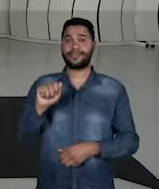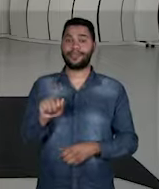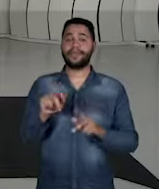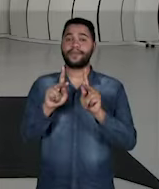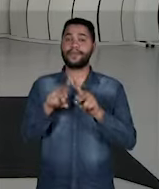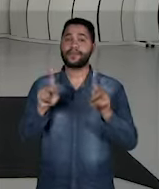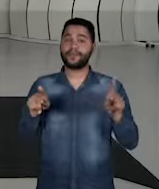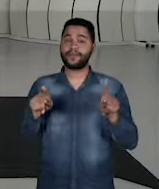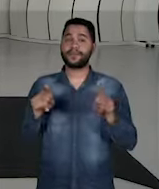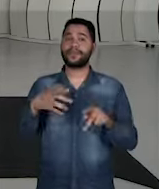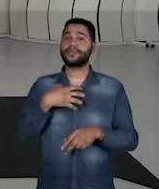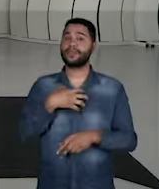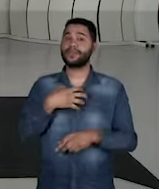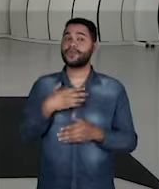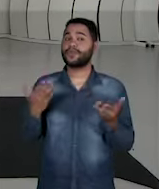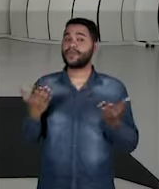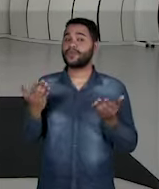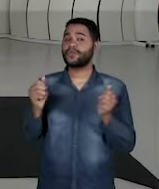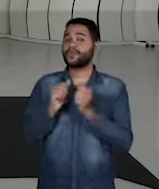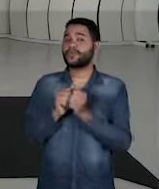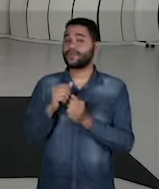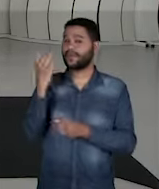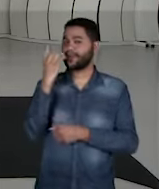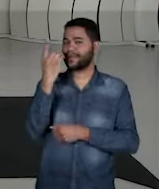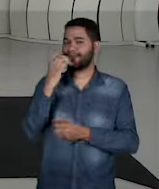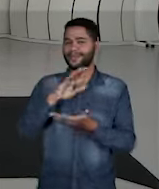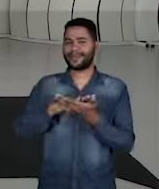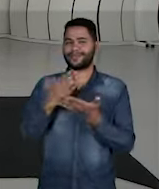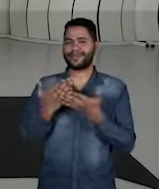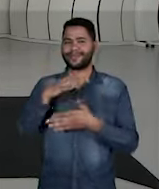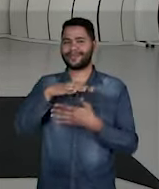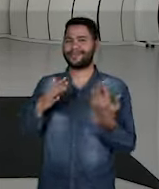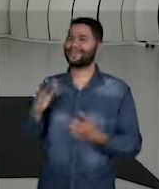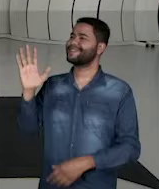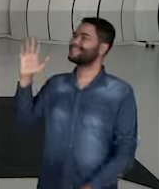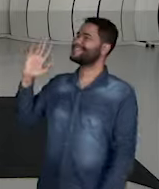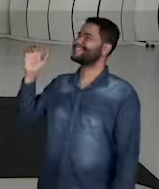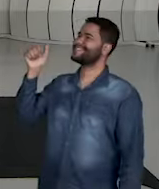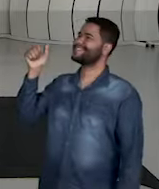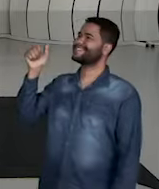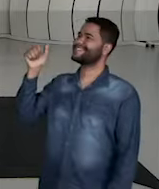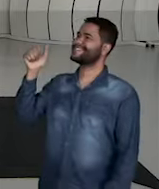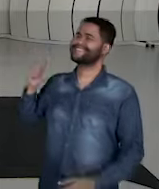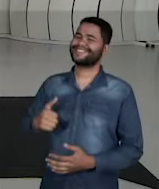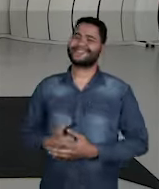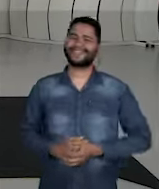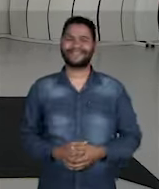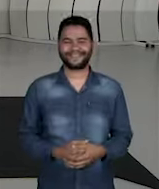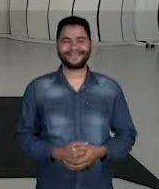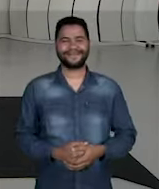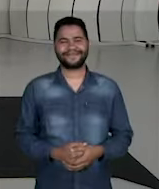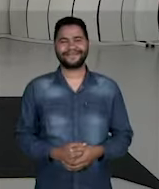professora de Ciências e quem está aqui comigo hoje é o Daniel. Olá, Daniel, tudo bom?